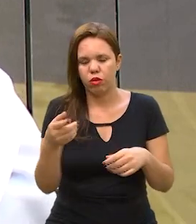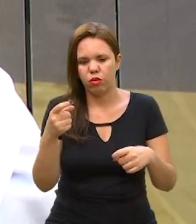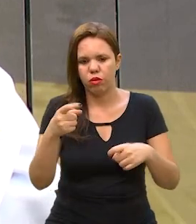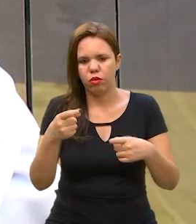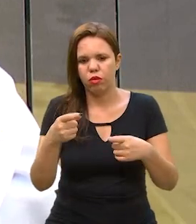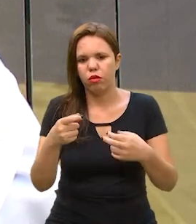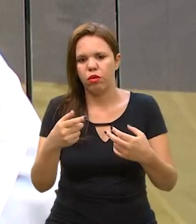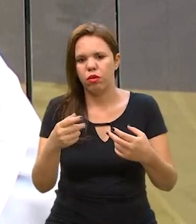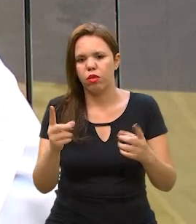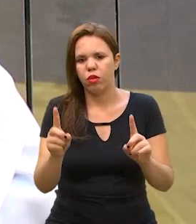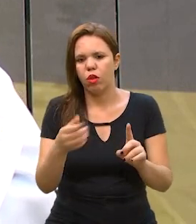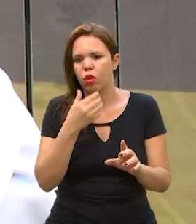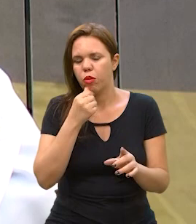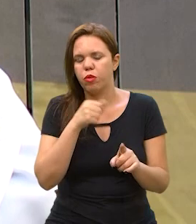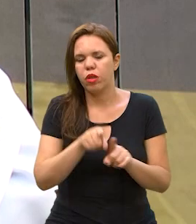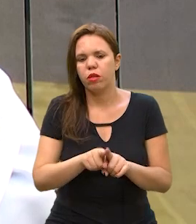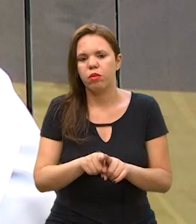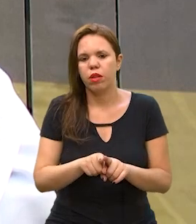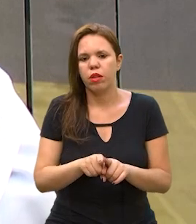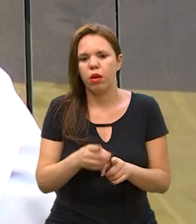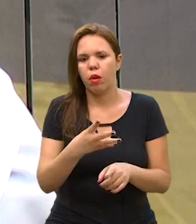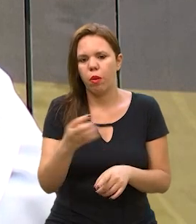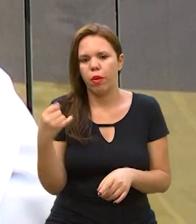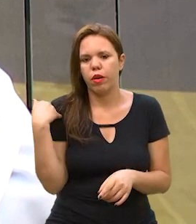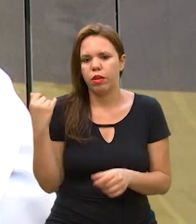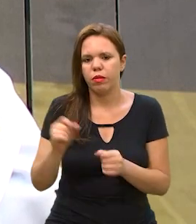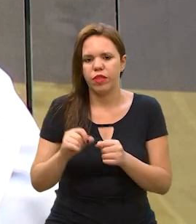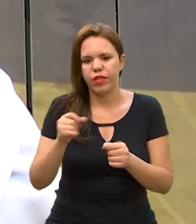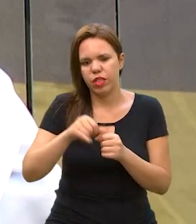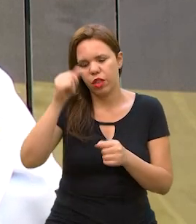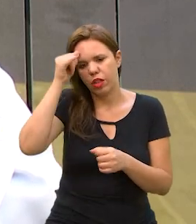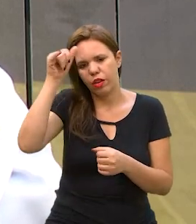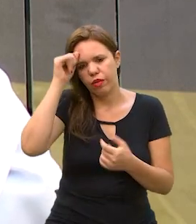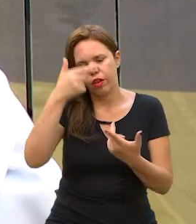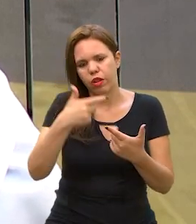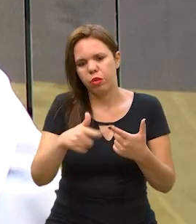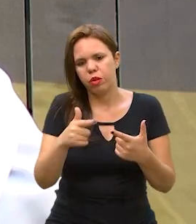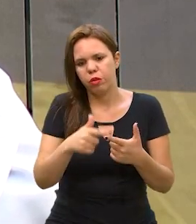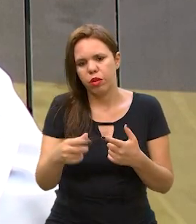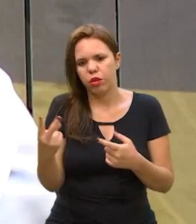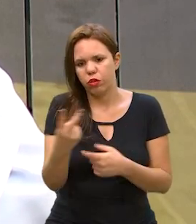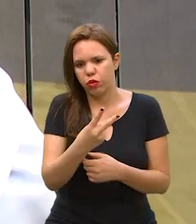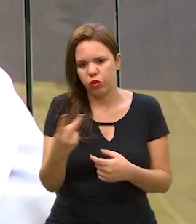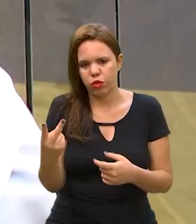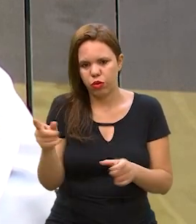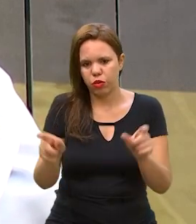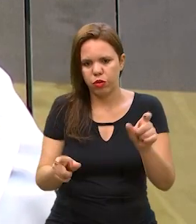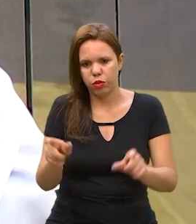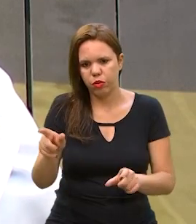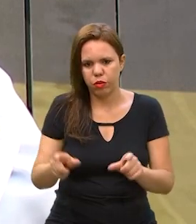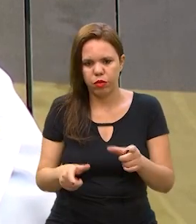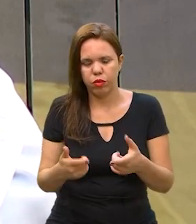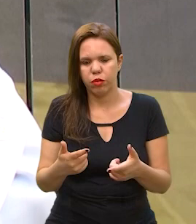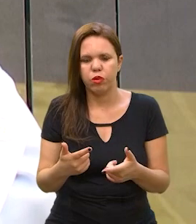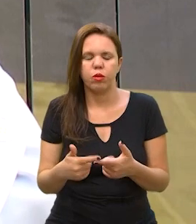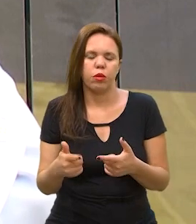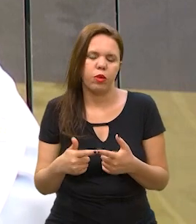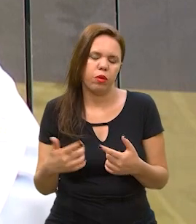sexos. E a partir dos 40 anos a gente precisa fazer uma prevenção em relação a essas duas